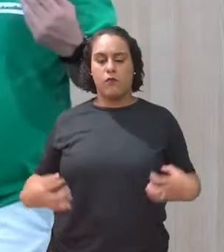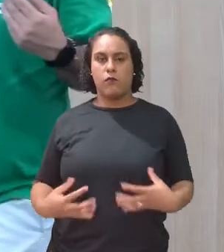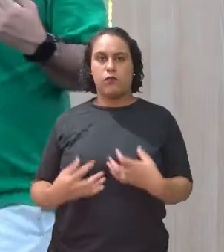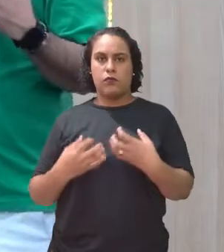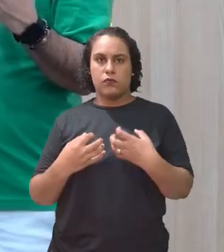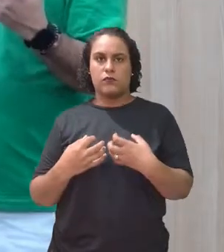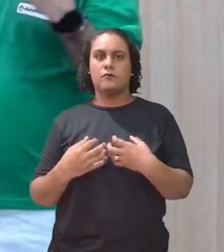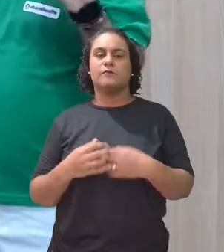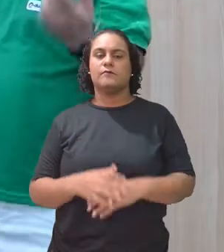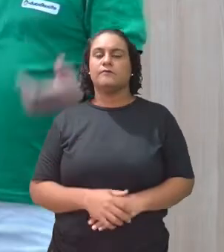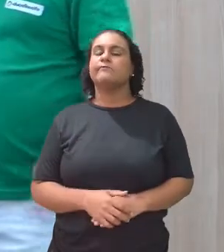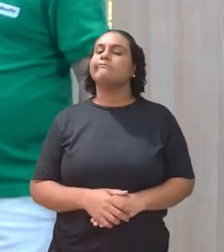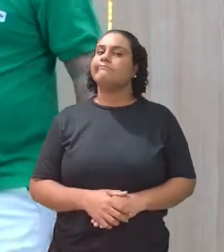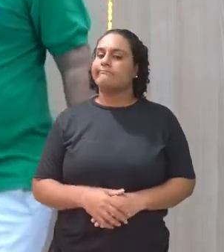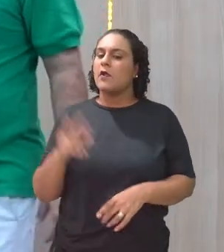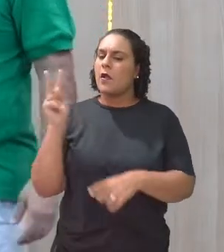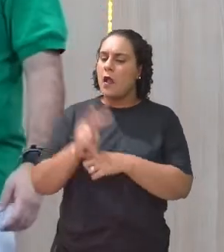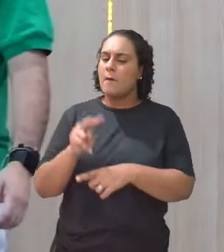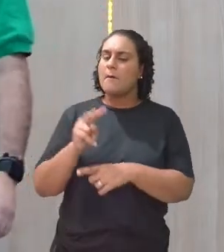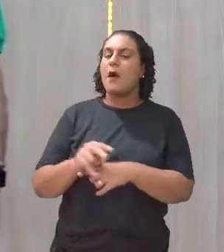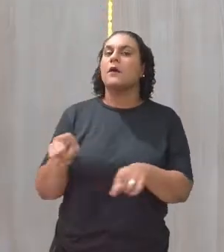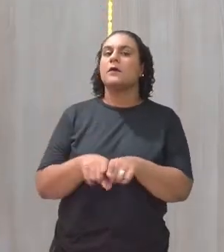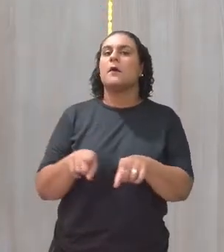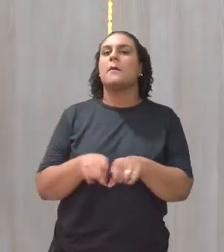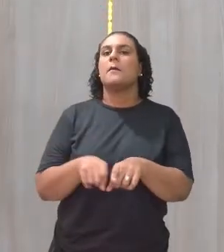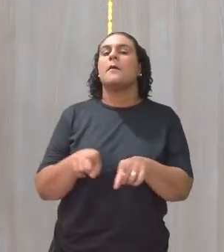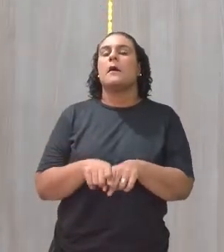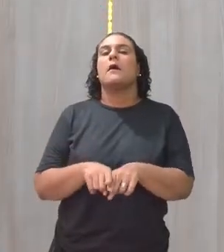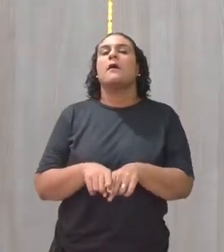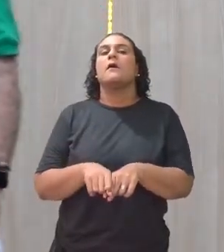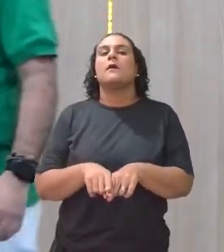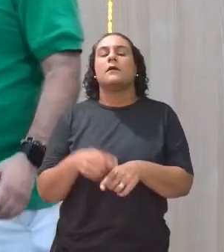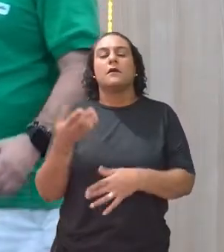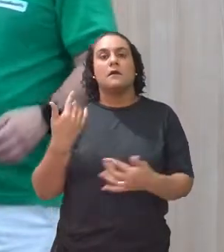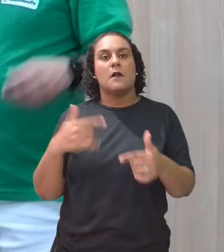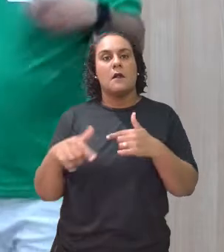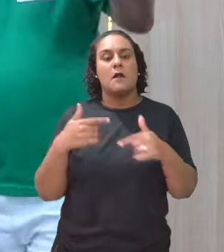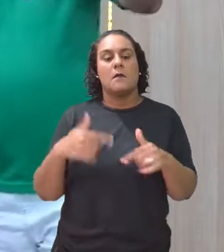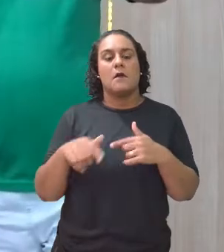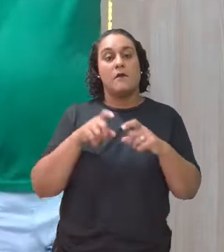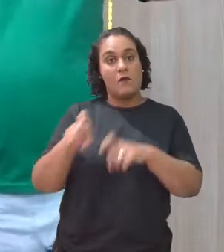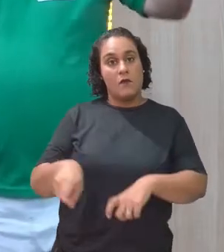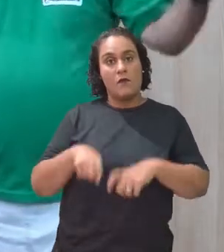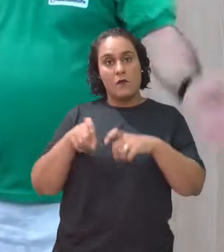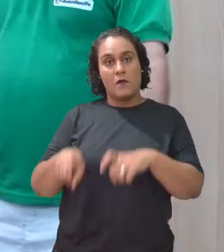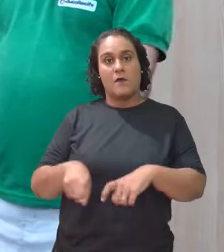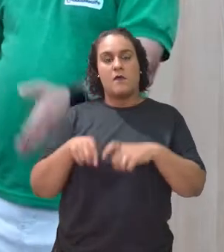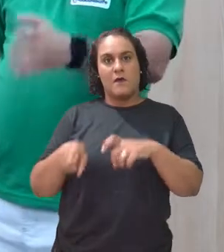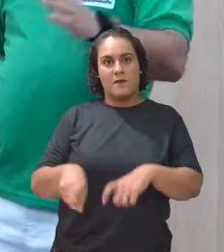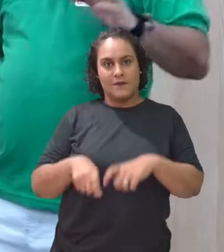né? Então, e se dedicavam à atividade também da agricultura, né? Então, eles